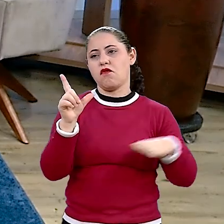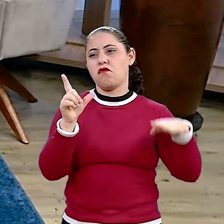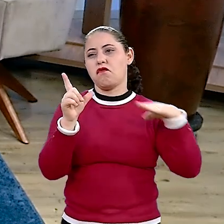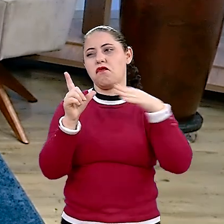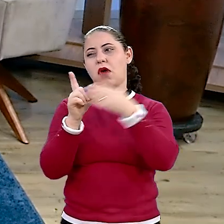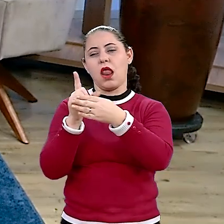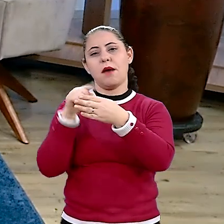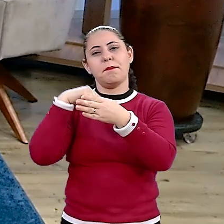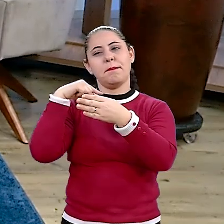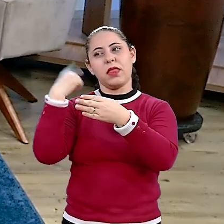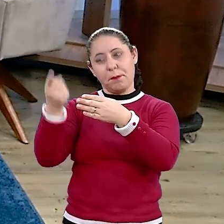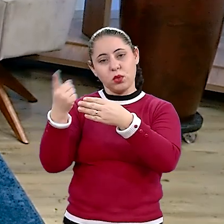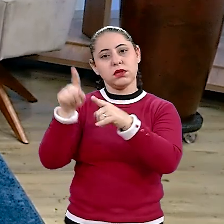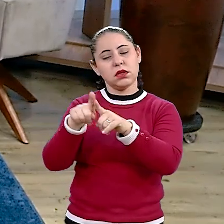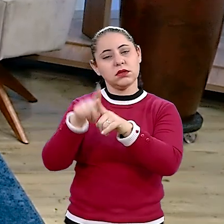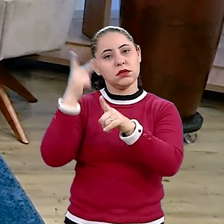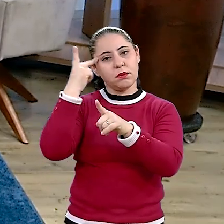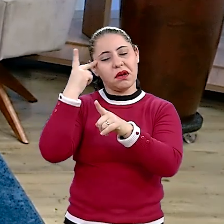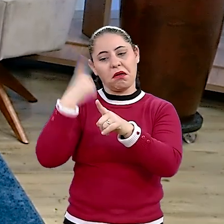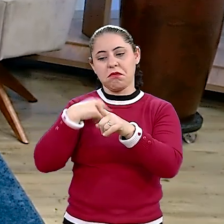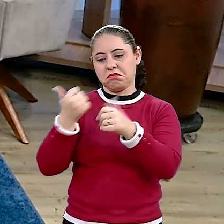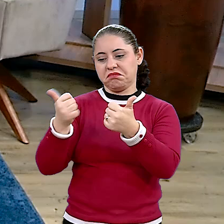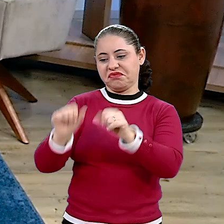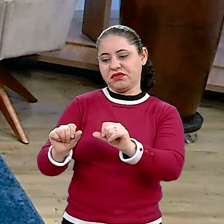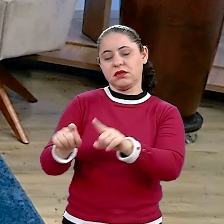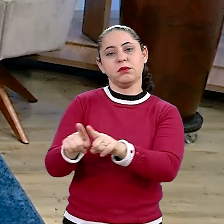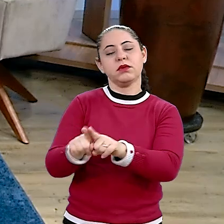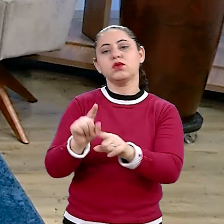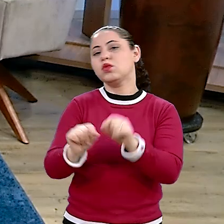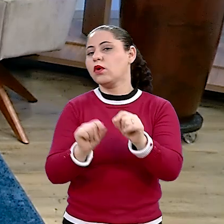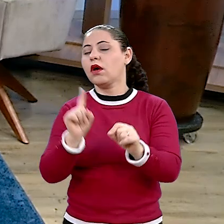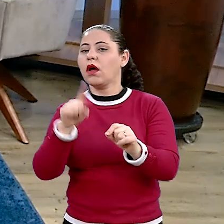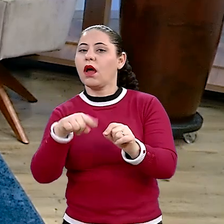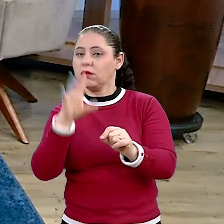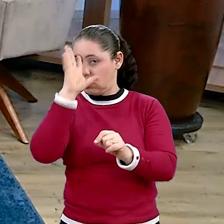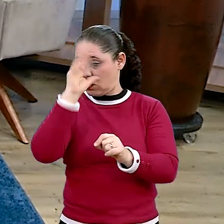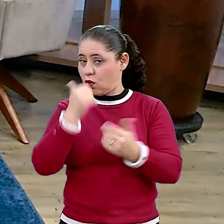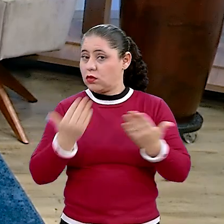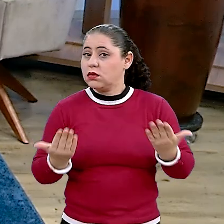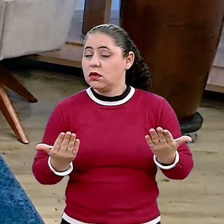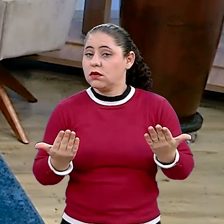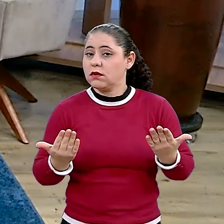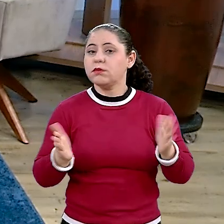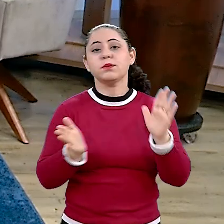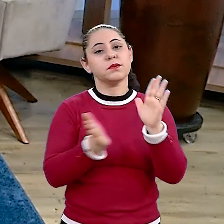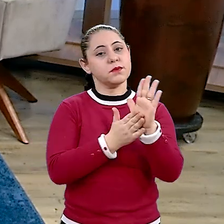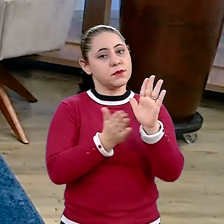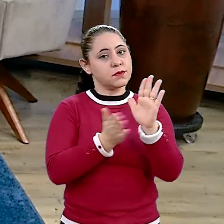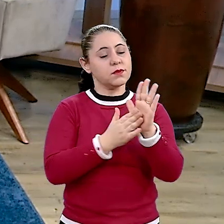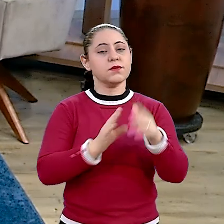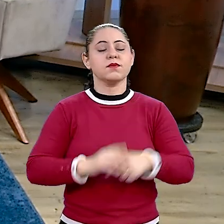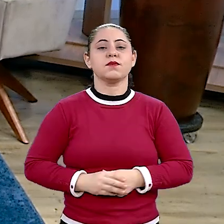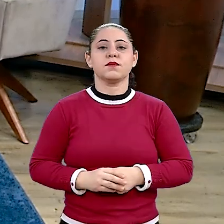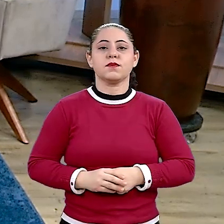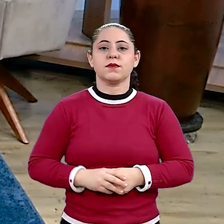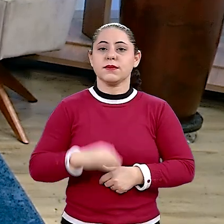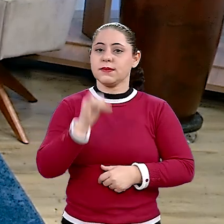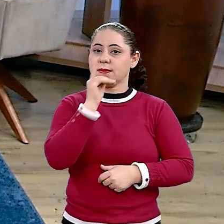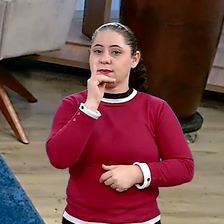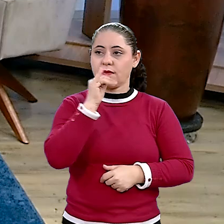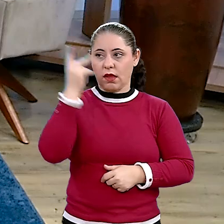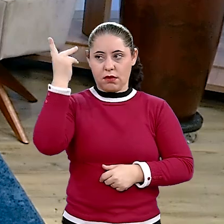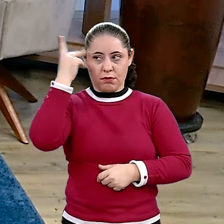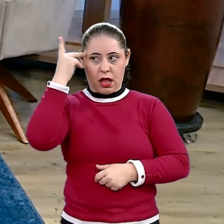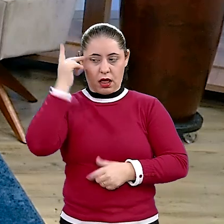São Paulo e no estado de São Paulo vai estar lá sucateado. Aí essa que é a solução que foi proposta. Ao invés de investir em